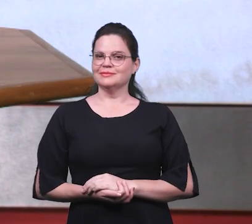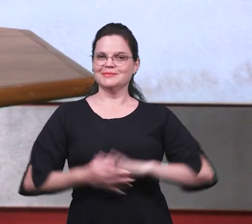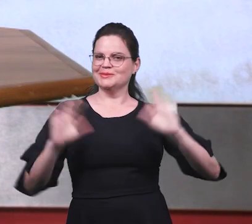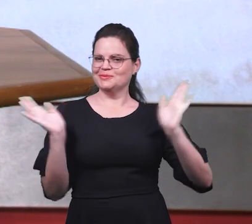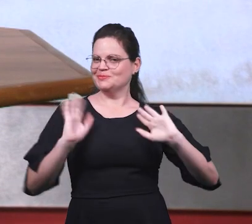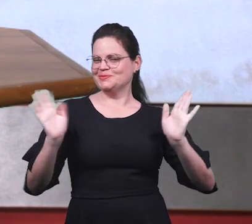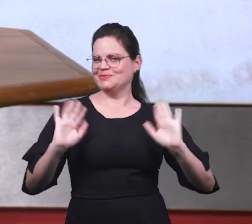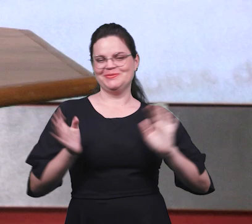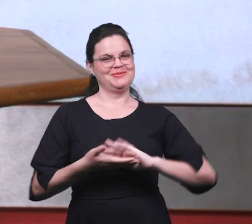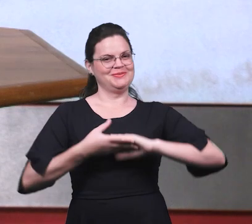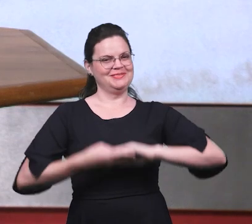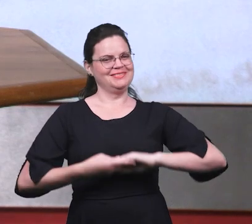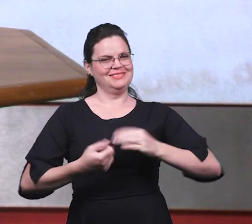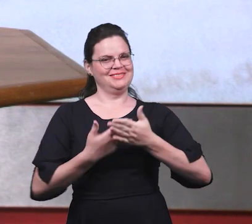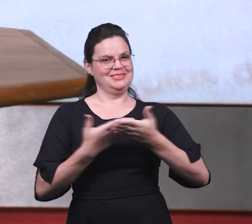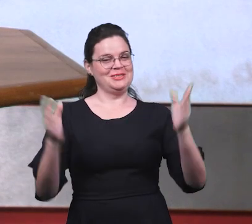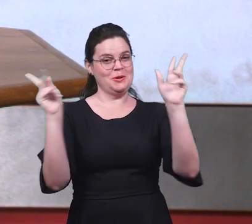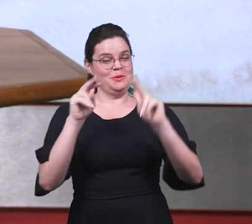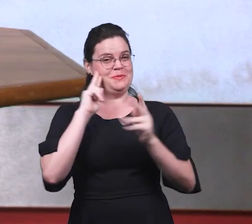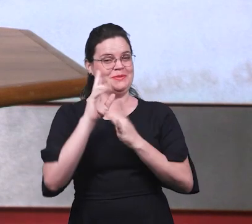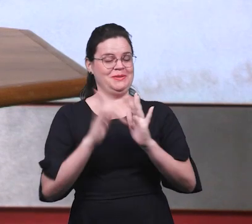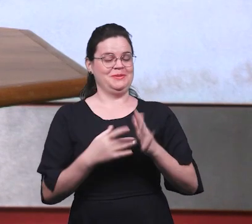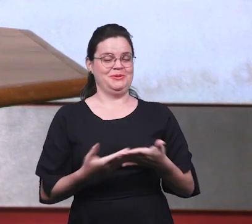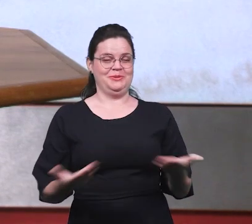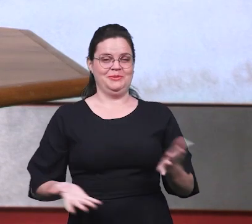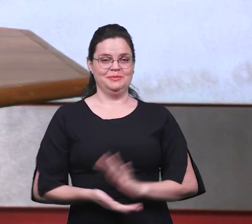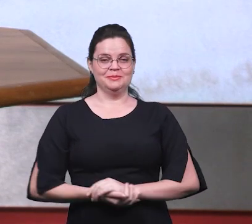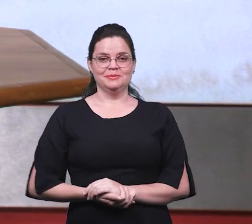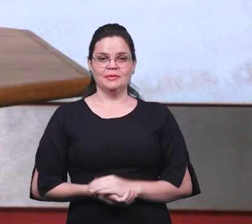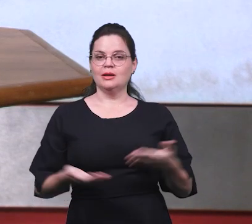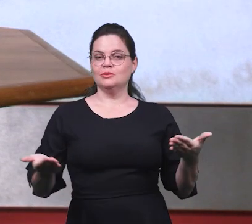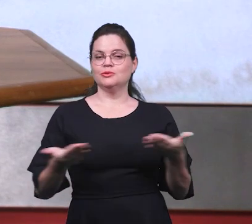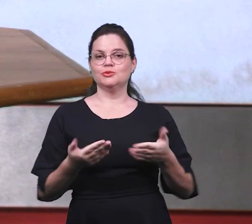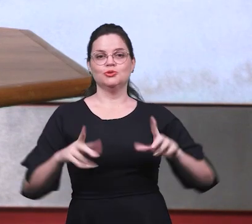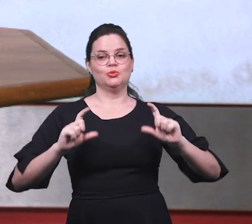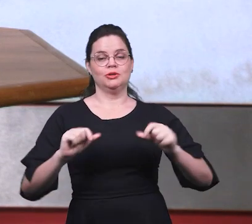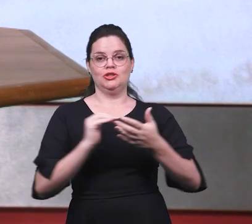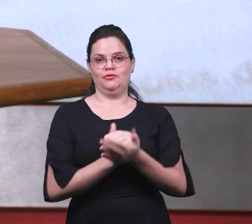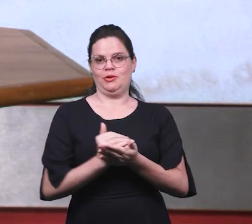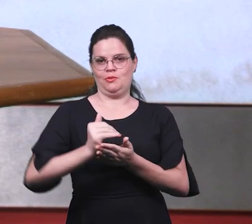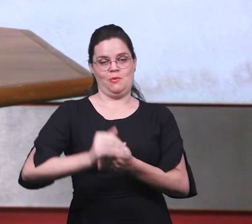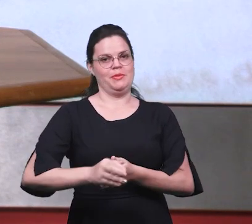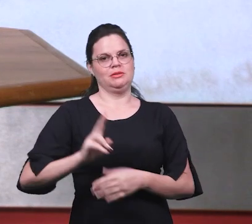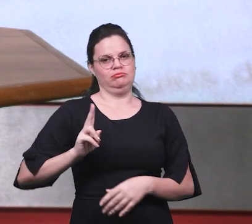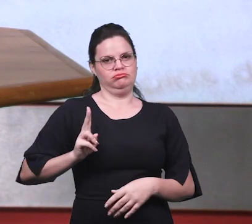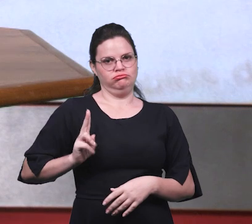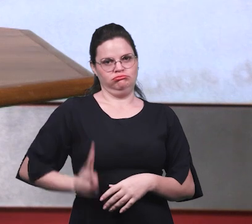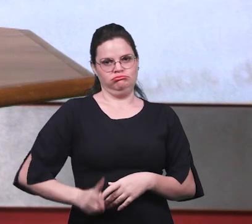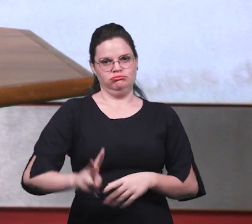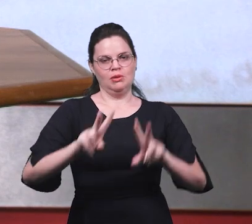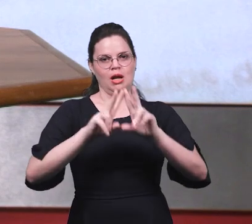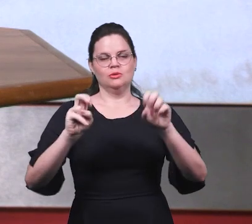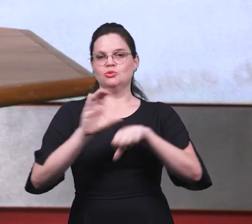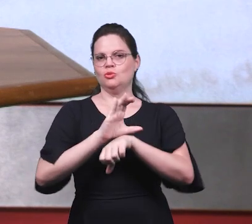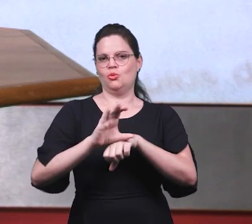Olá, saúdo com a paz do Senhor Jesus. Hoje daremos sequência ao nosso curso de síntese